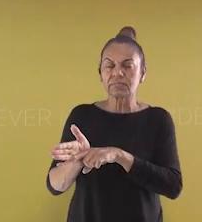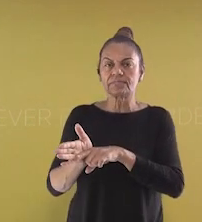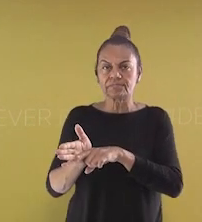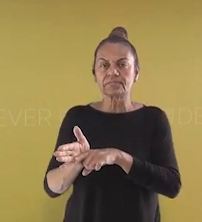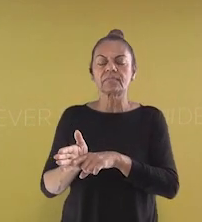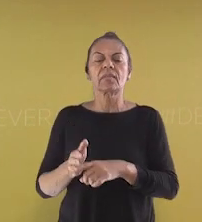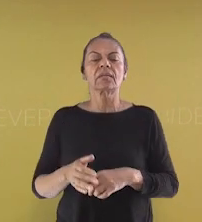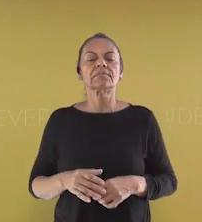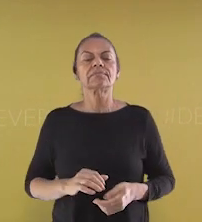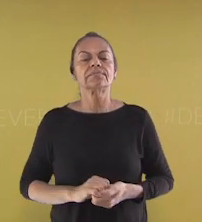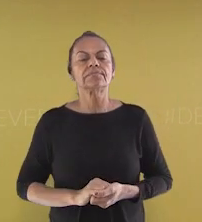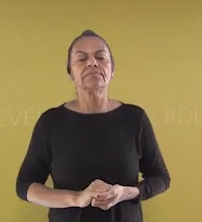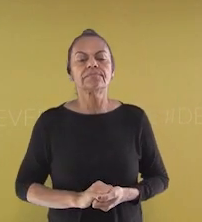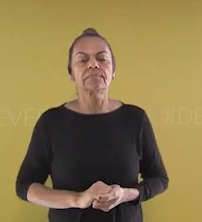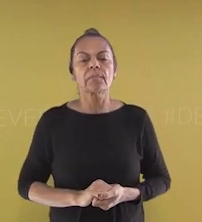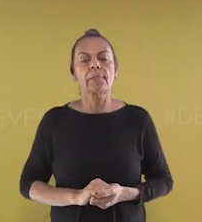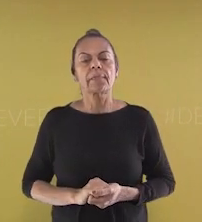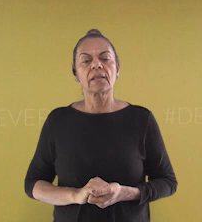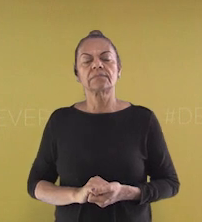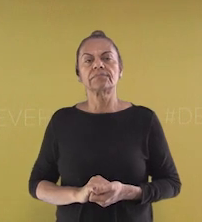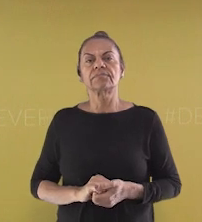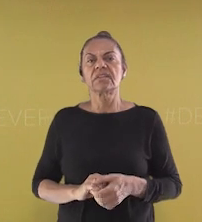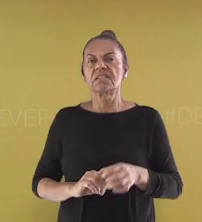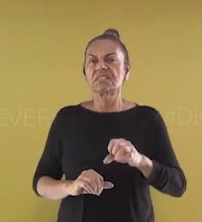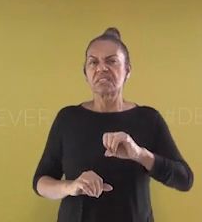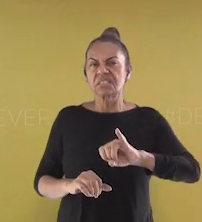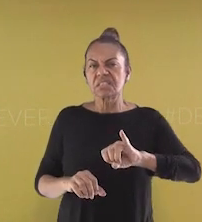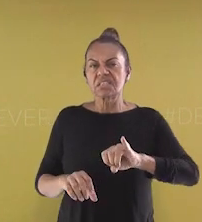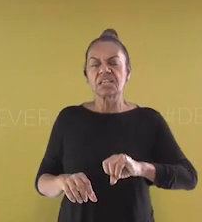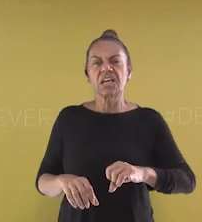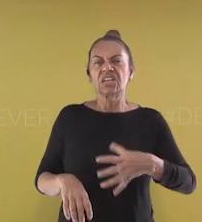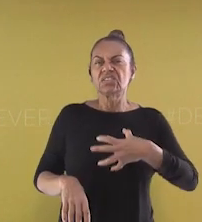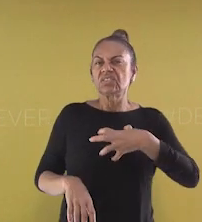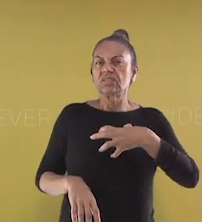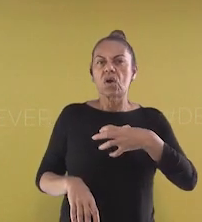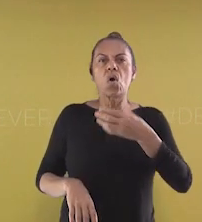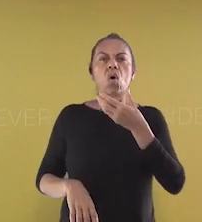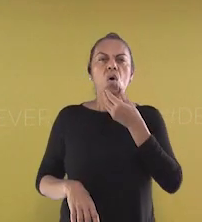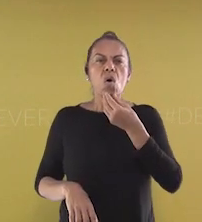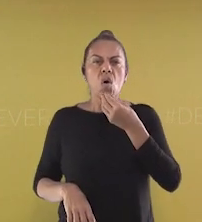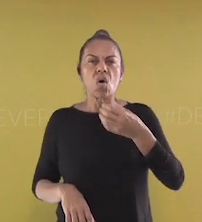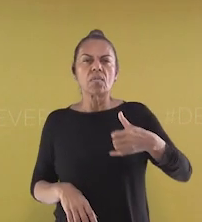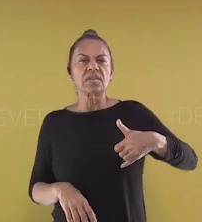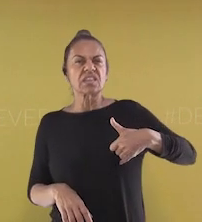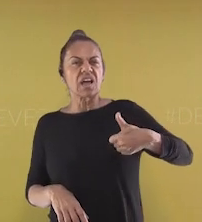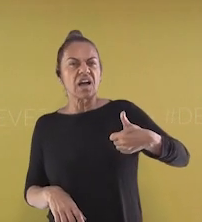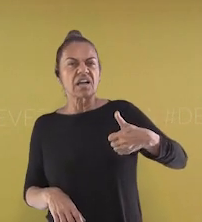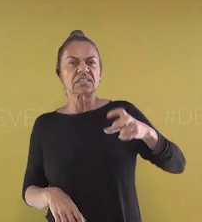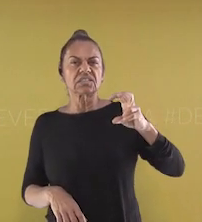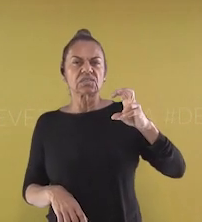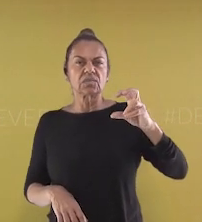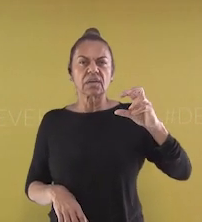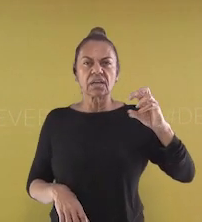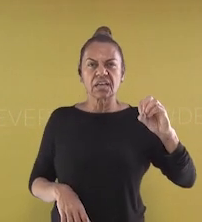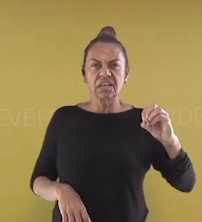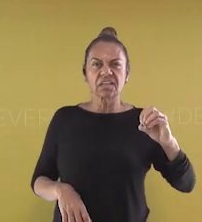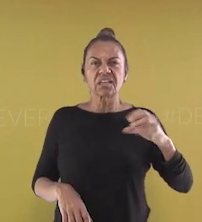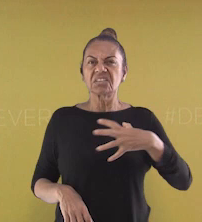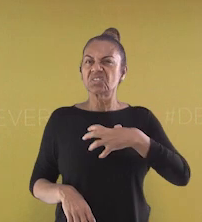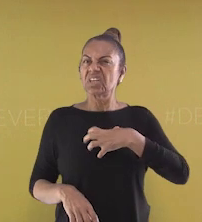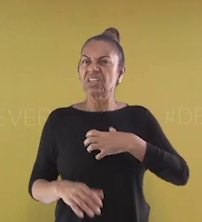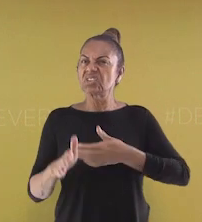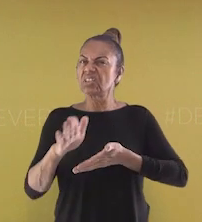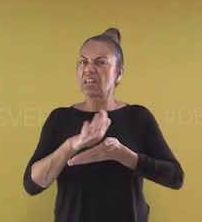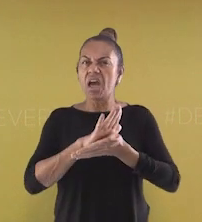um médico. Na dúvida, observe o seu corpo e procure o médico. Mesmo na ausência de